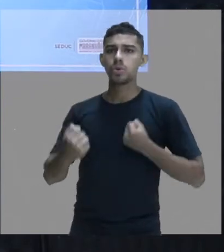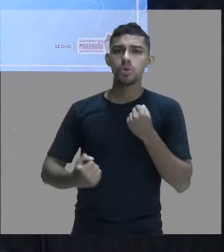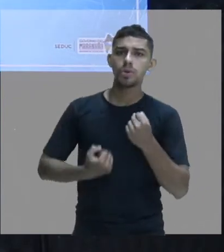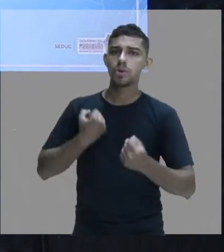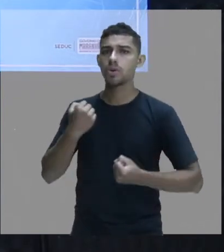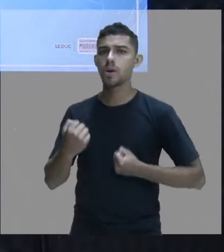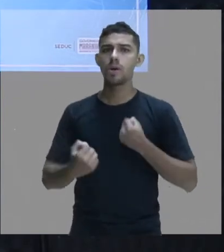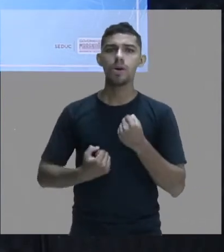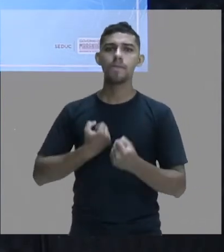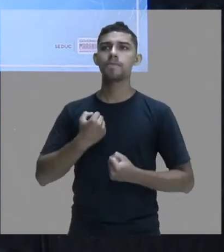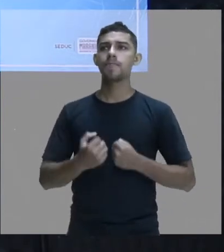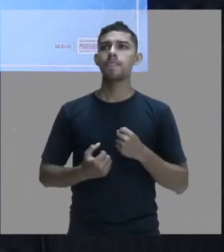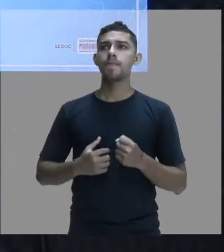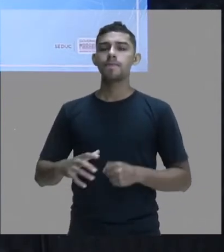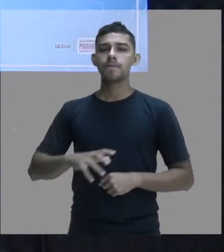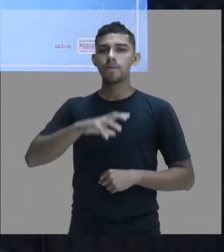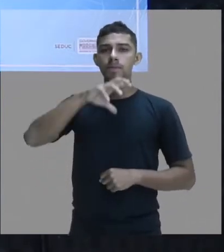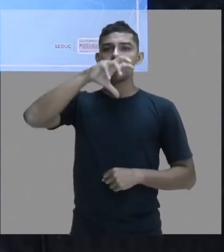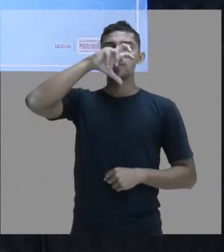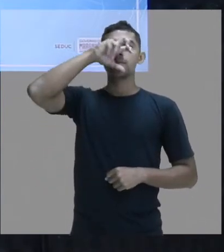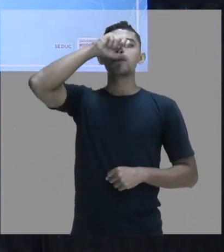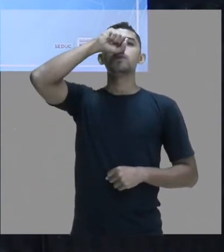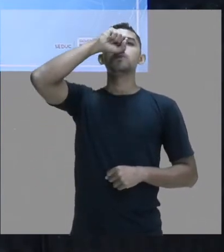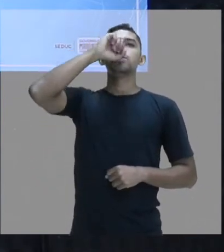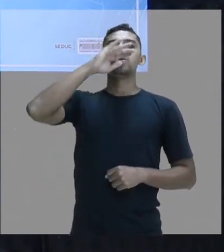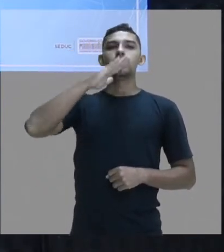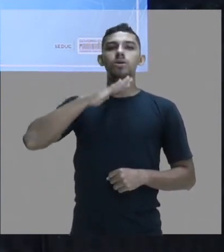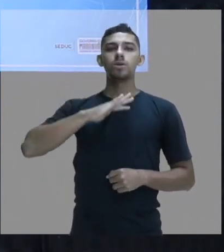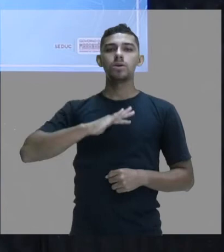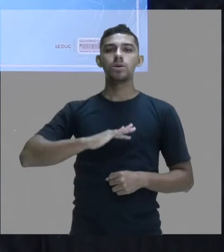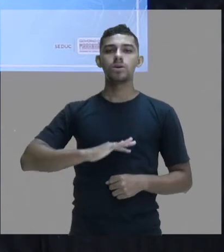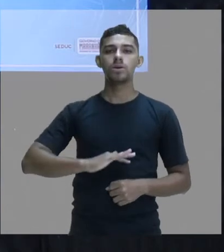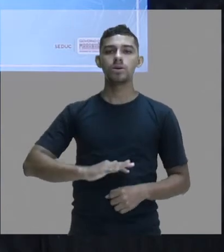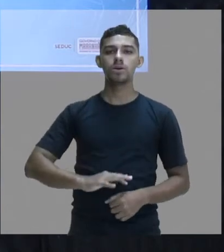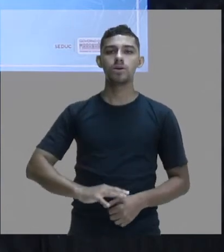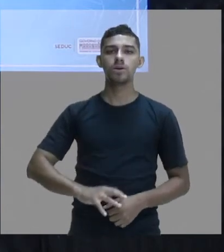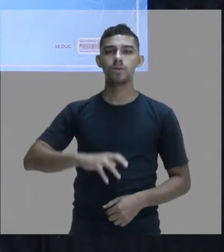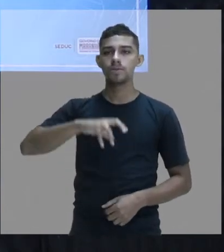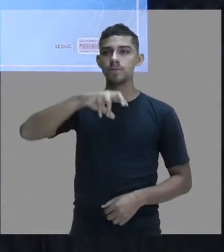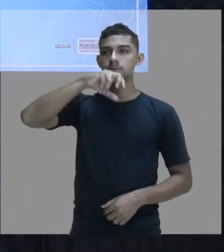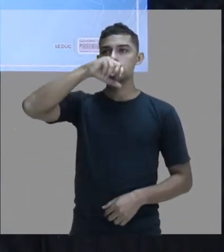logo ele vai começar a respirar mais profundamente. Daí existe uma